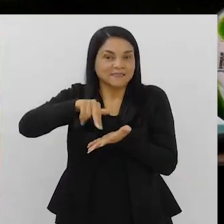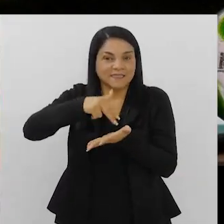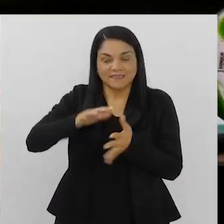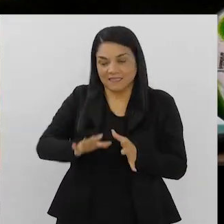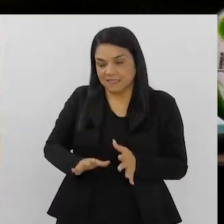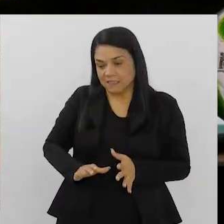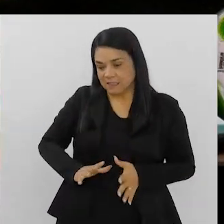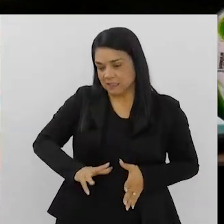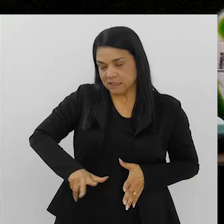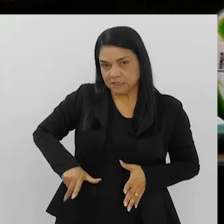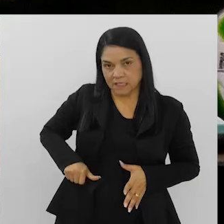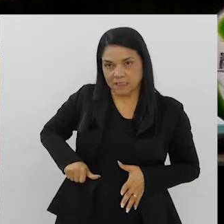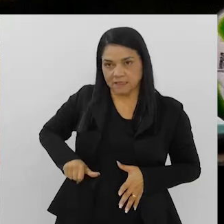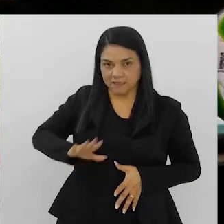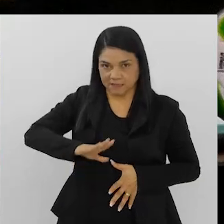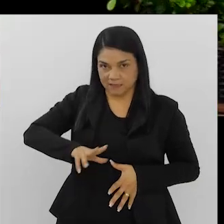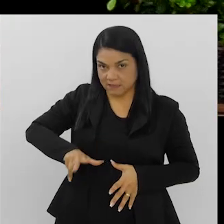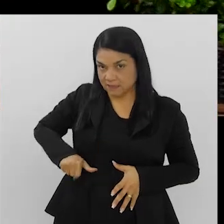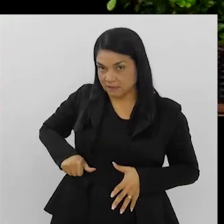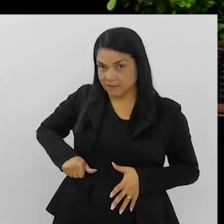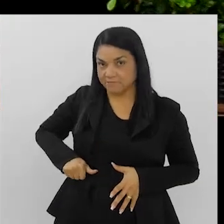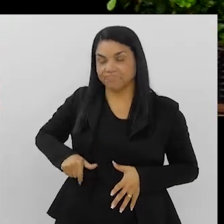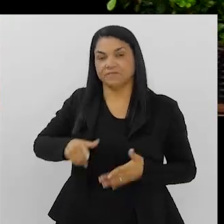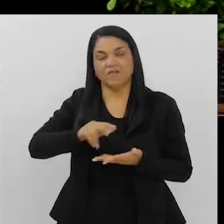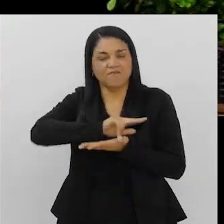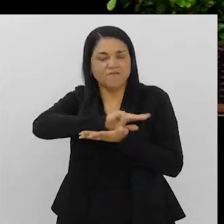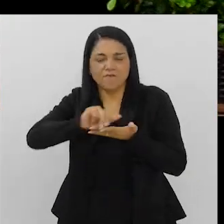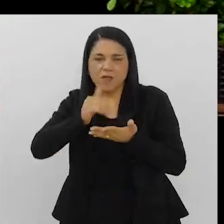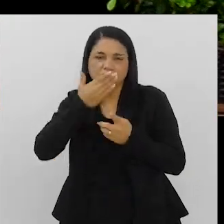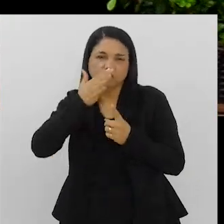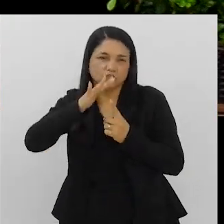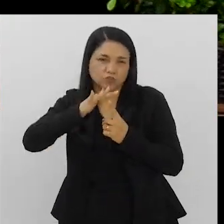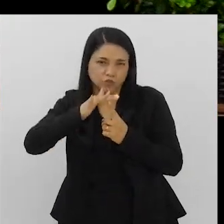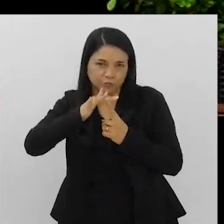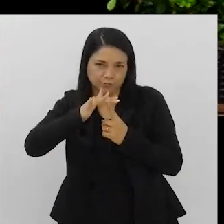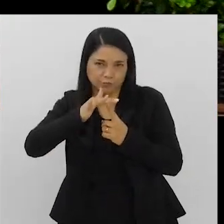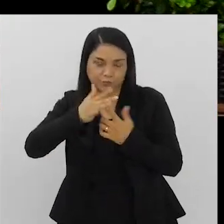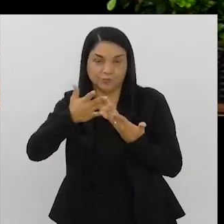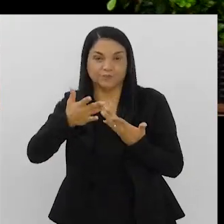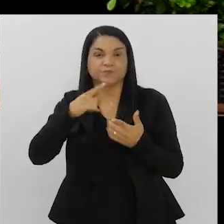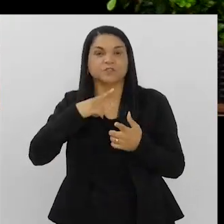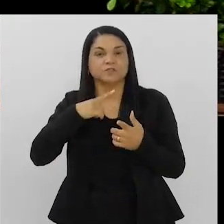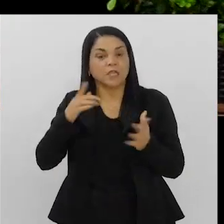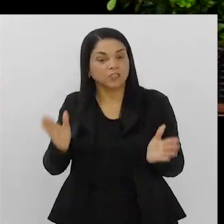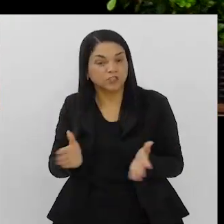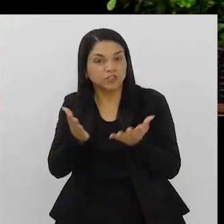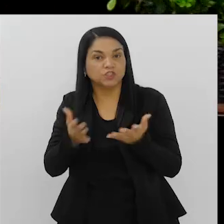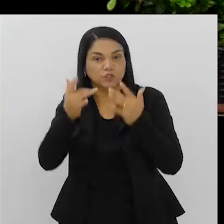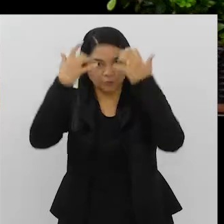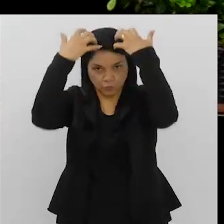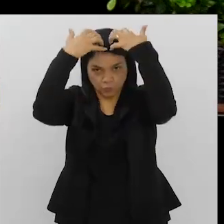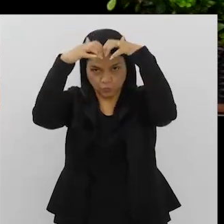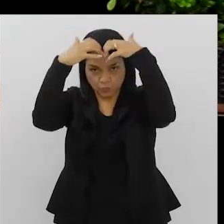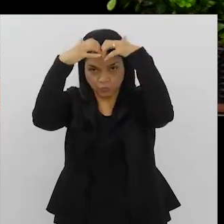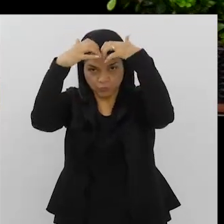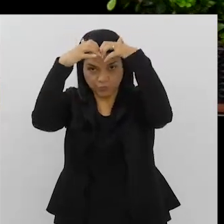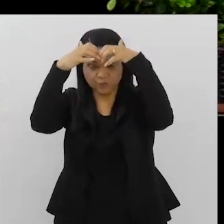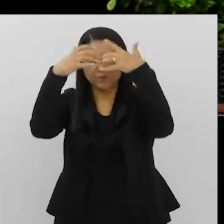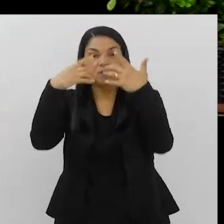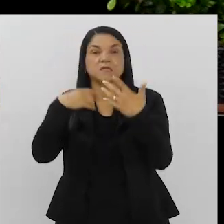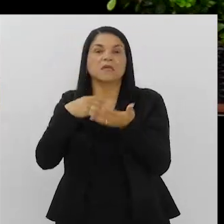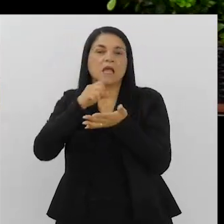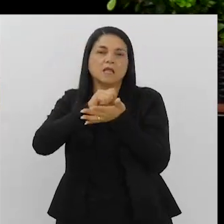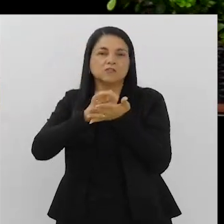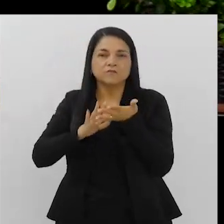uma diversidade de danças, né? A gente tem coral, temos atividades de estímulo cognitivo,